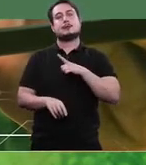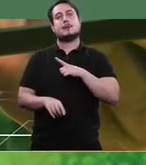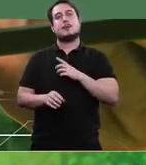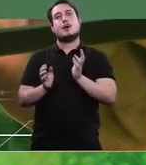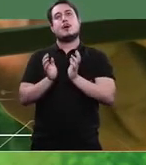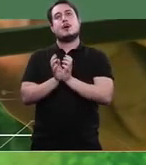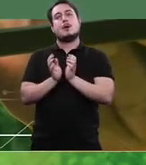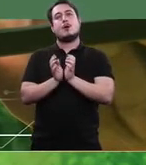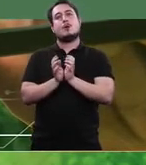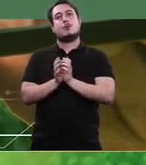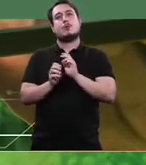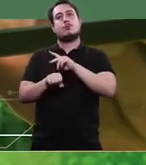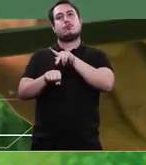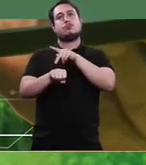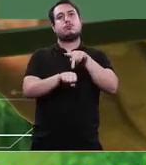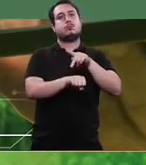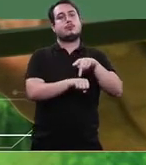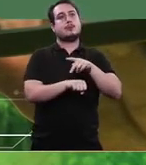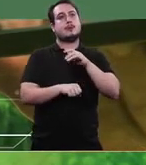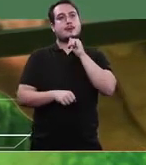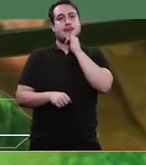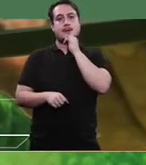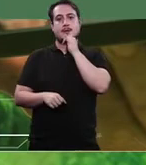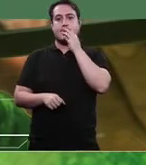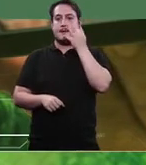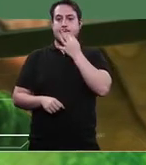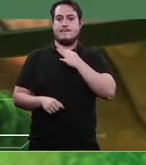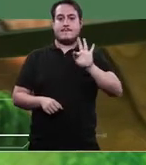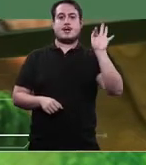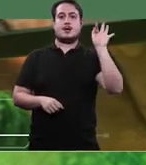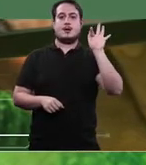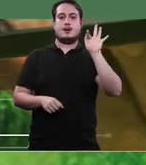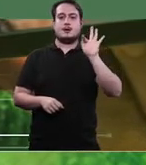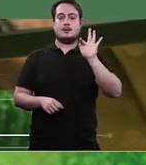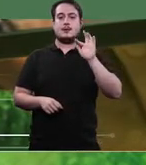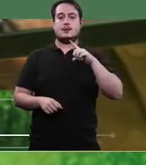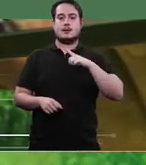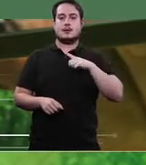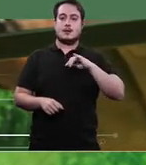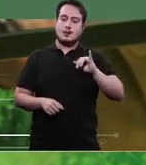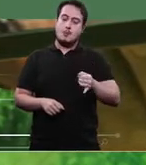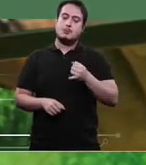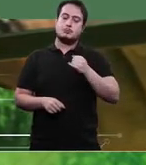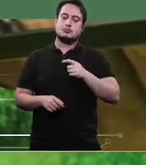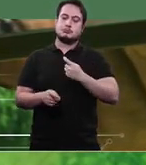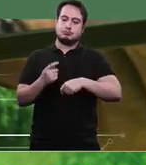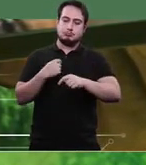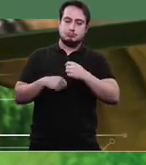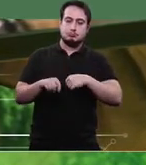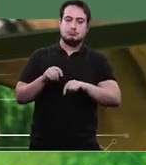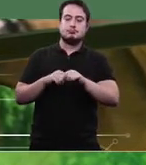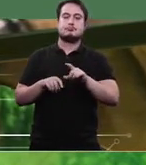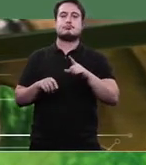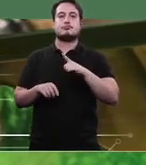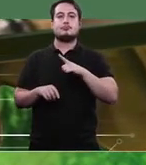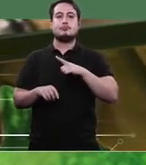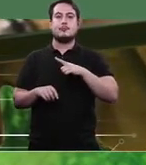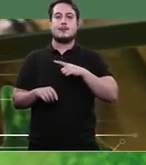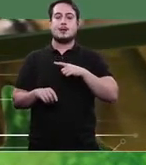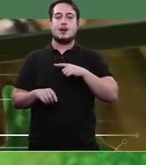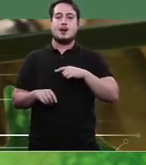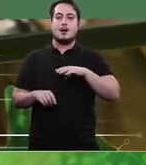grupo de países também, como, por exemplo, a França, que apresenta boas oportunidades de negócio. Temos